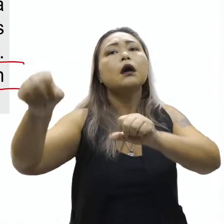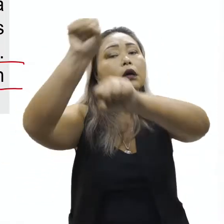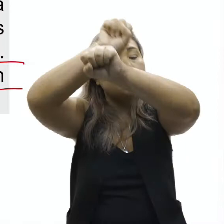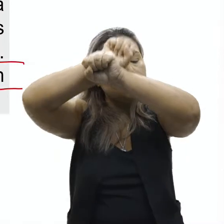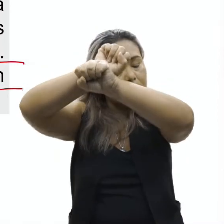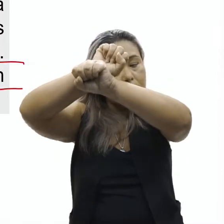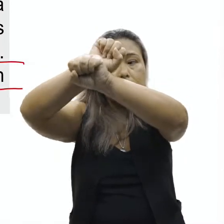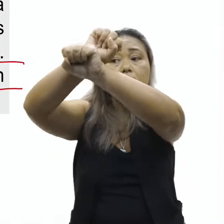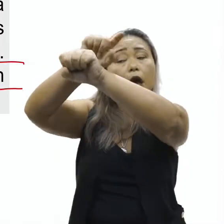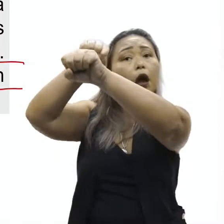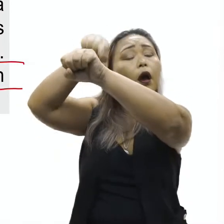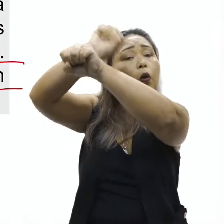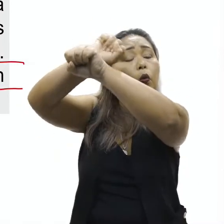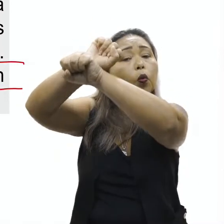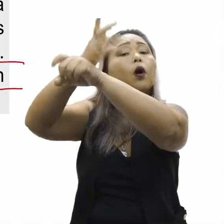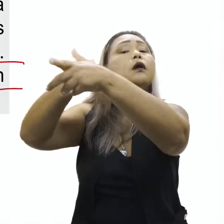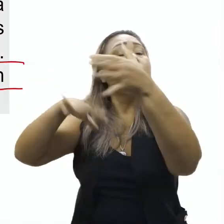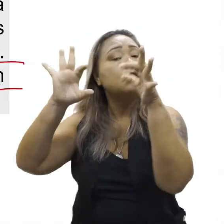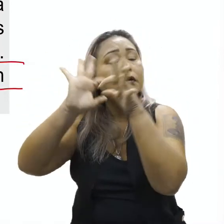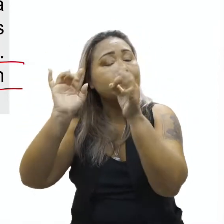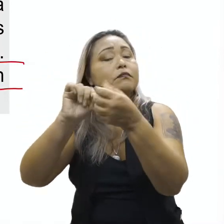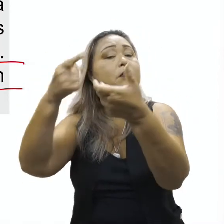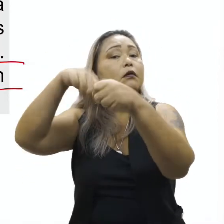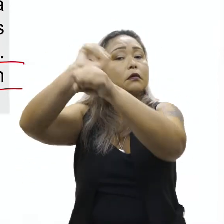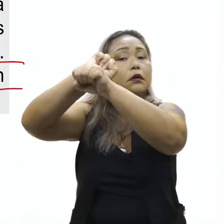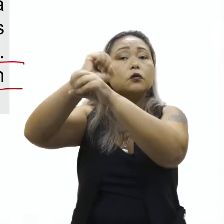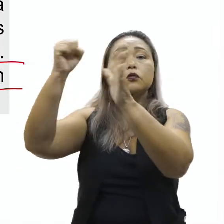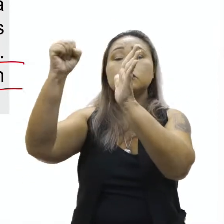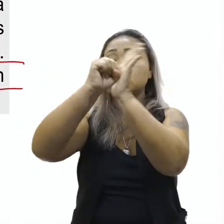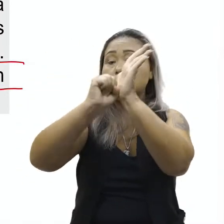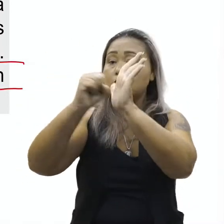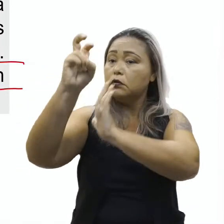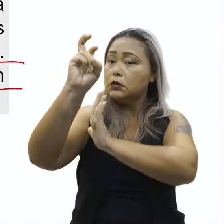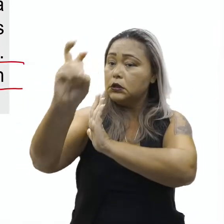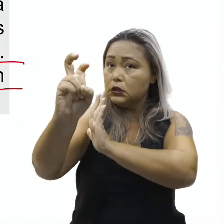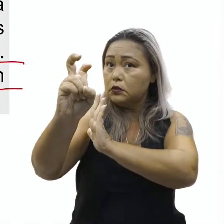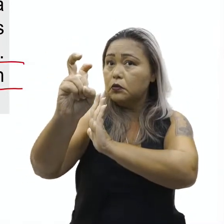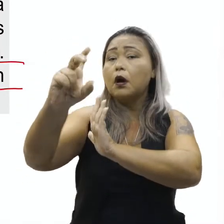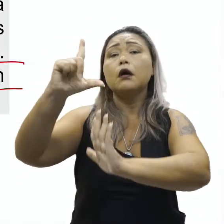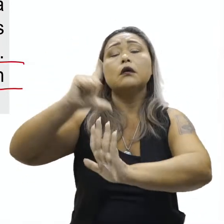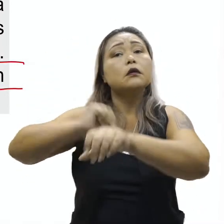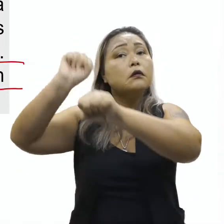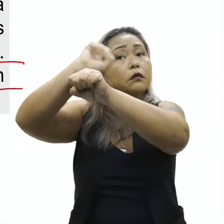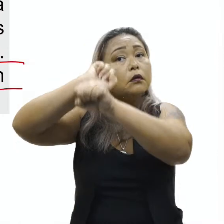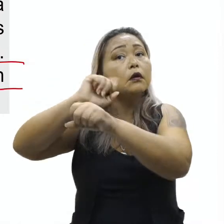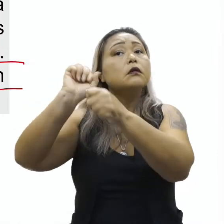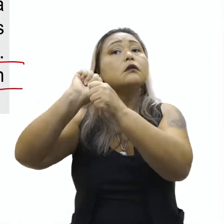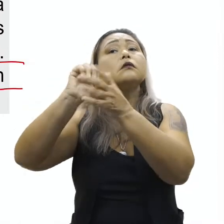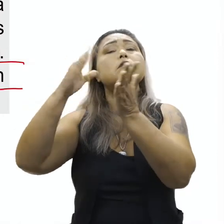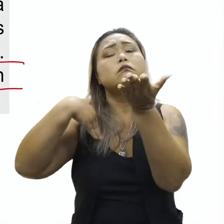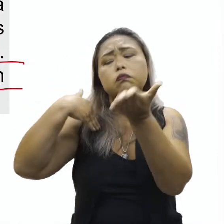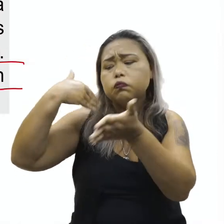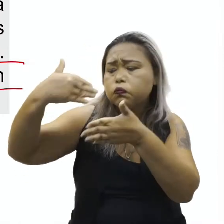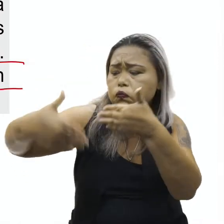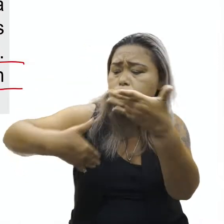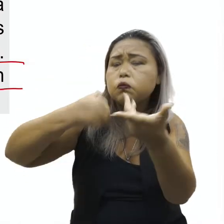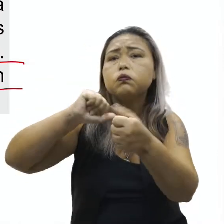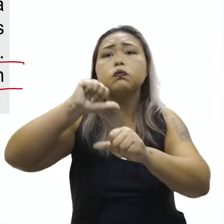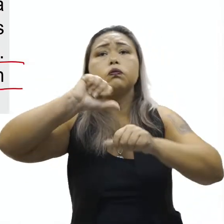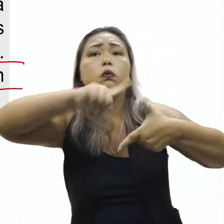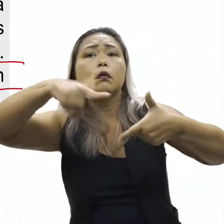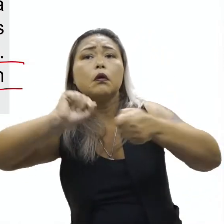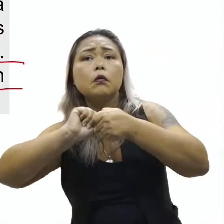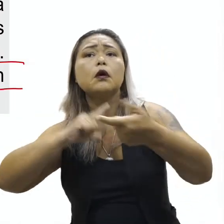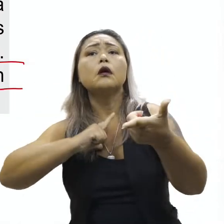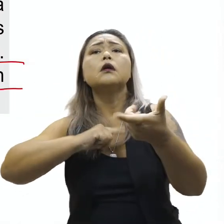tinha um contexto de escravidão no século V e a gente teve escravidão durante todo o período da modernidade,